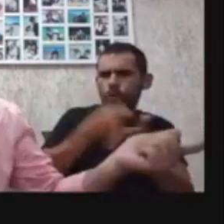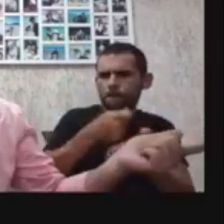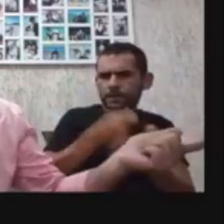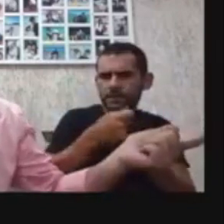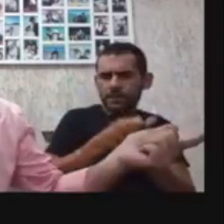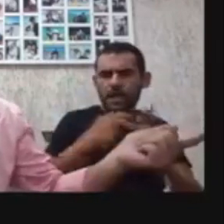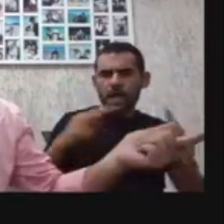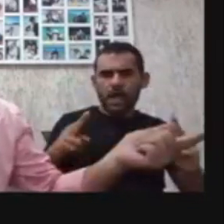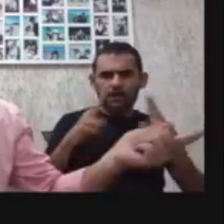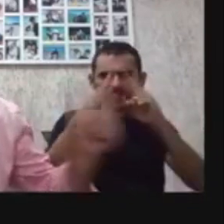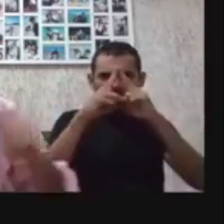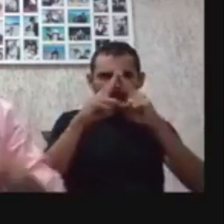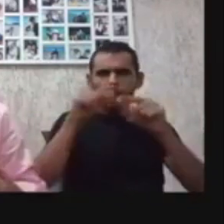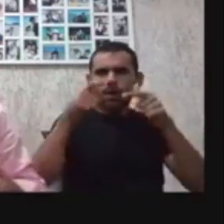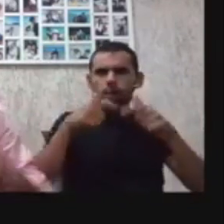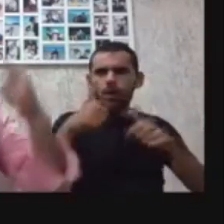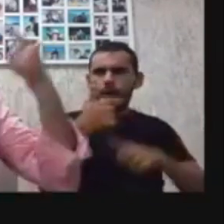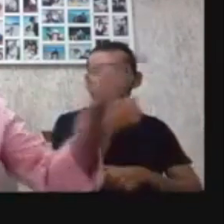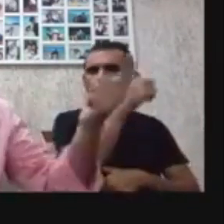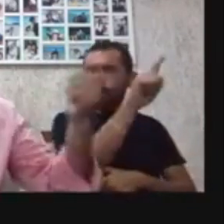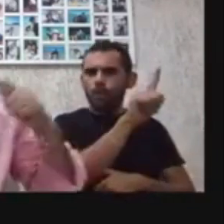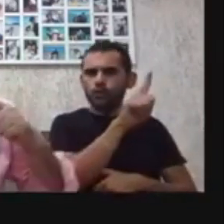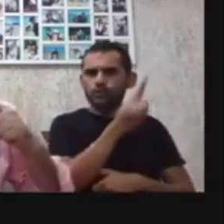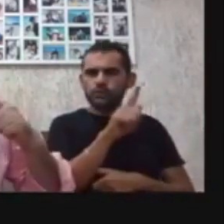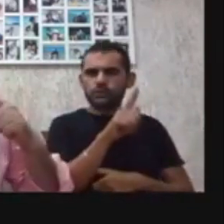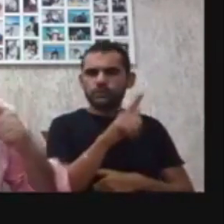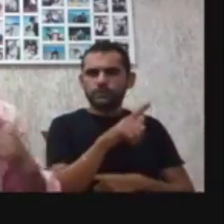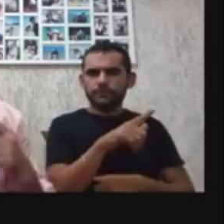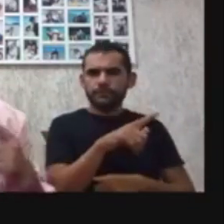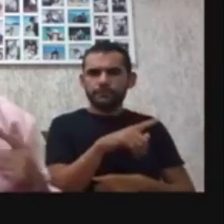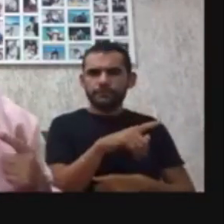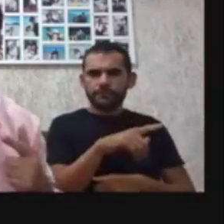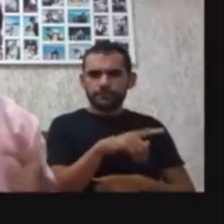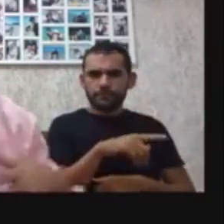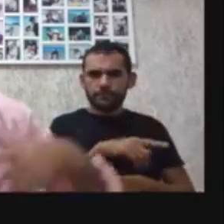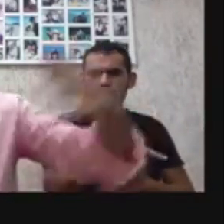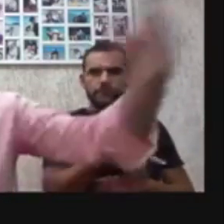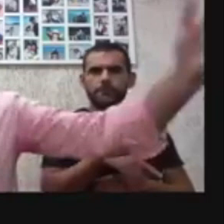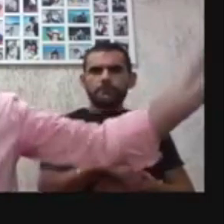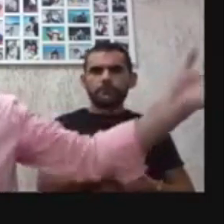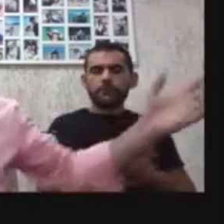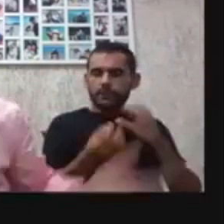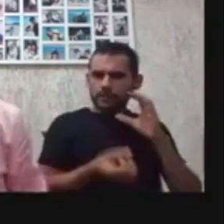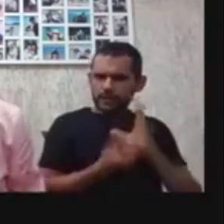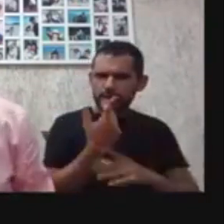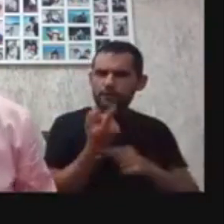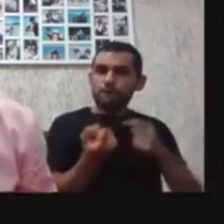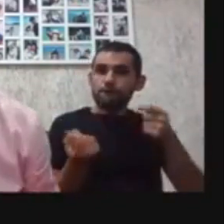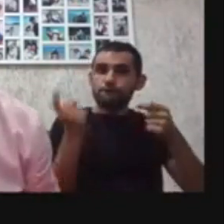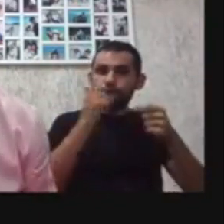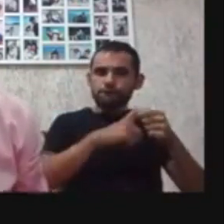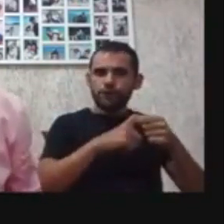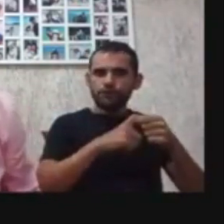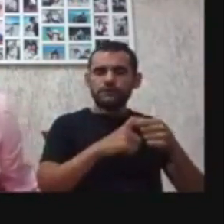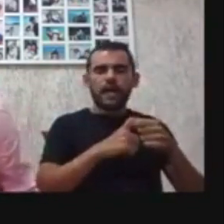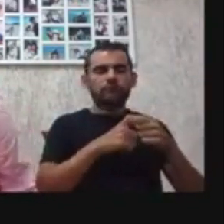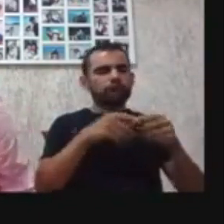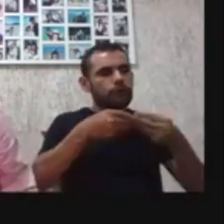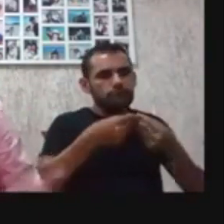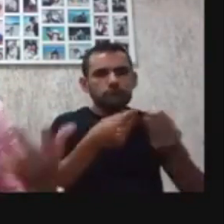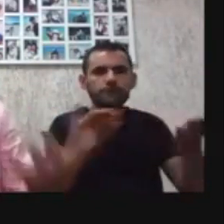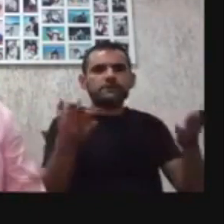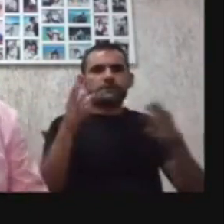coloquem aquelas antenas em outros lugares para depois construir outras para não perder o sinal, para depois desmanchar e devolver o Cristo Redentor